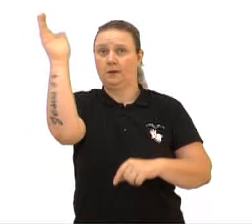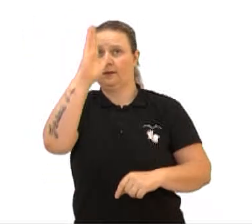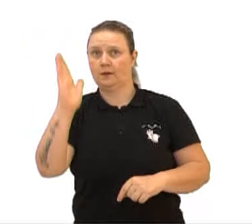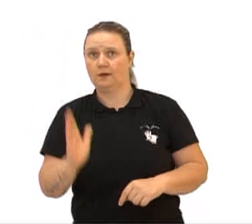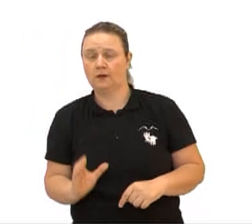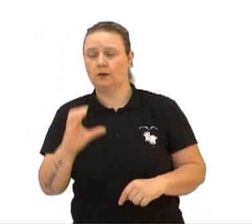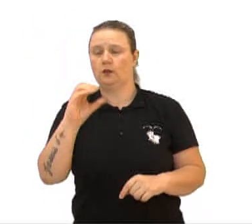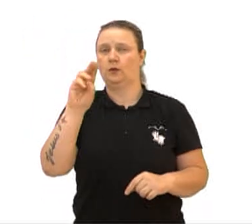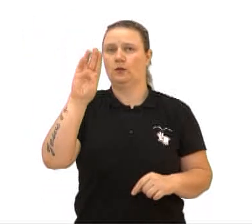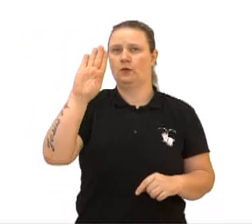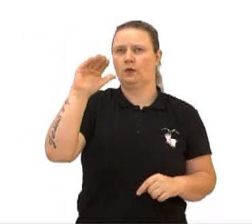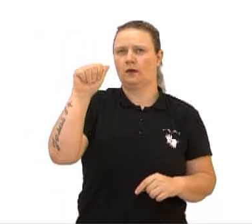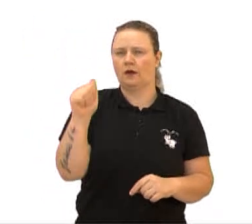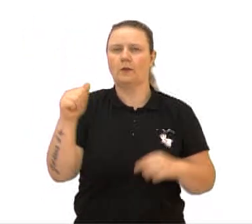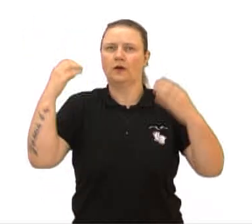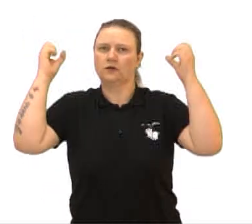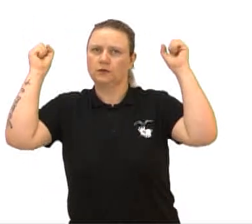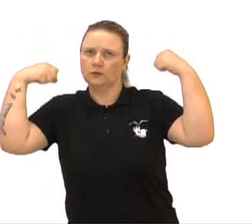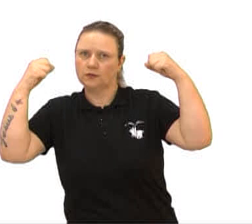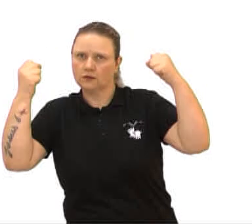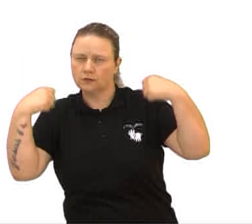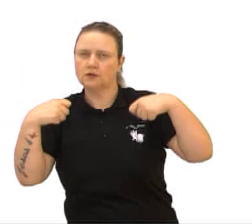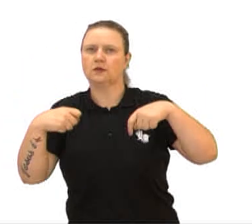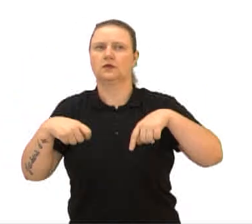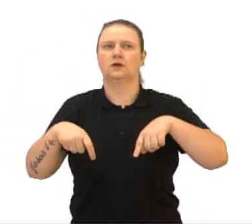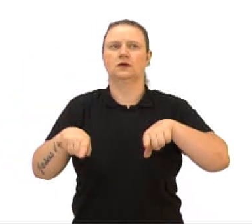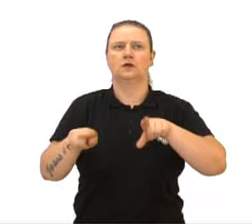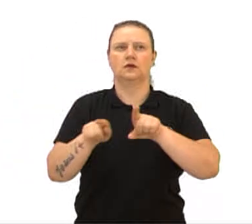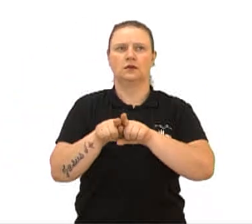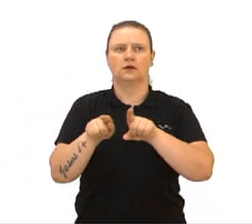El Salvador, México, Distrito Federal